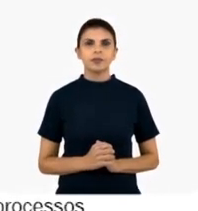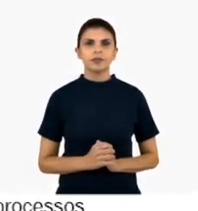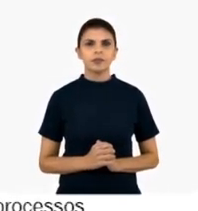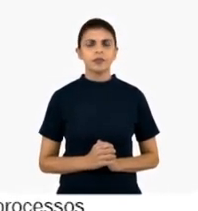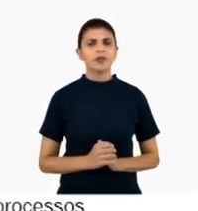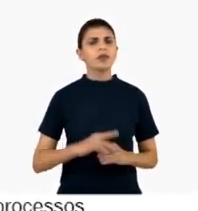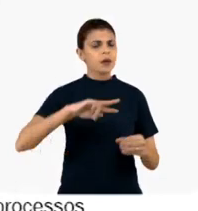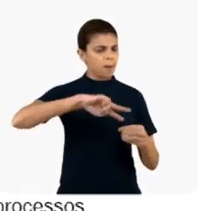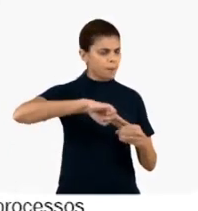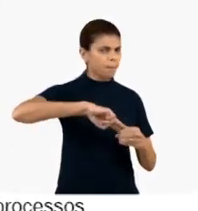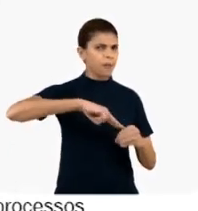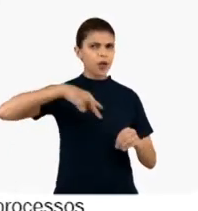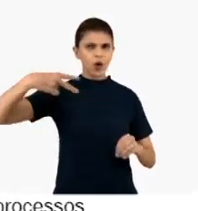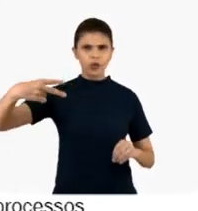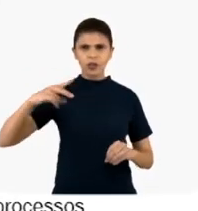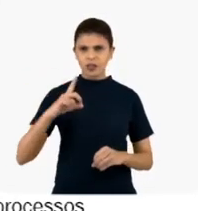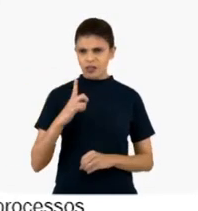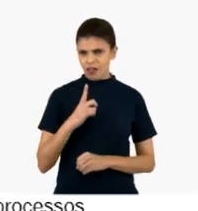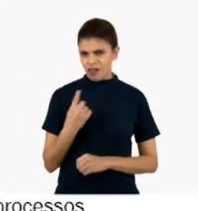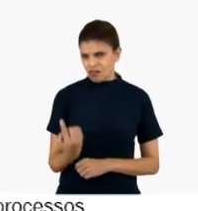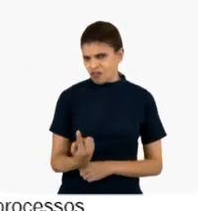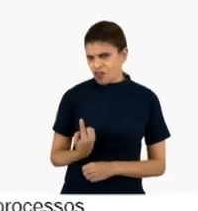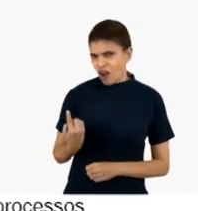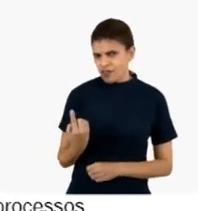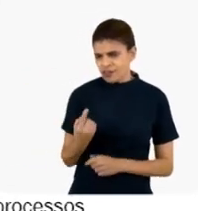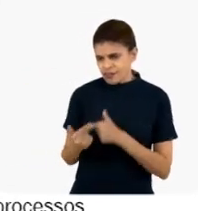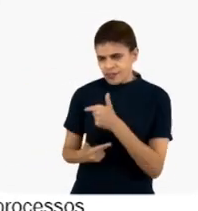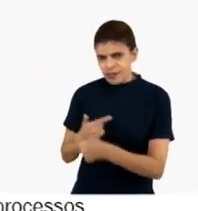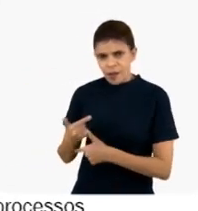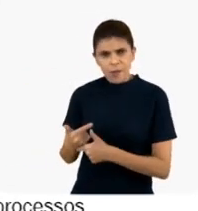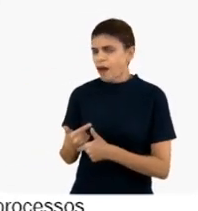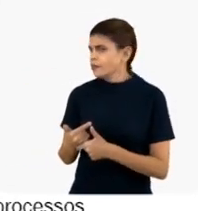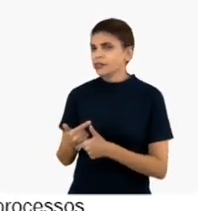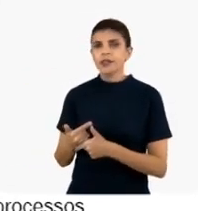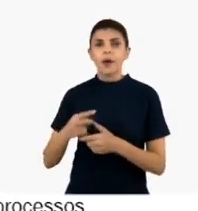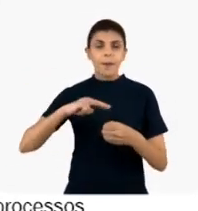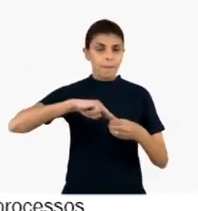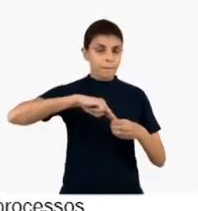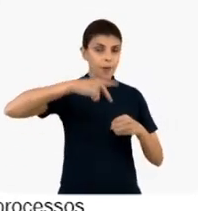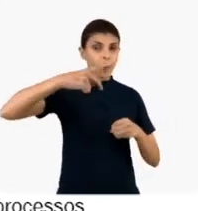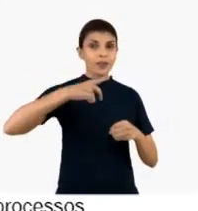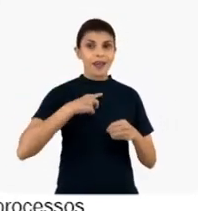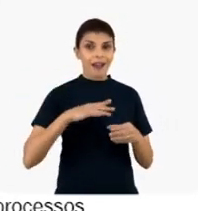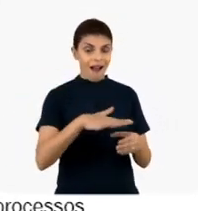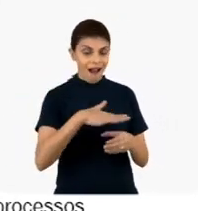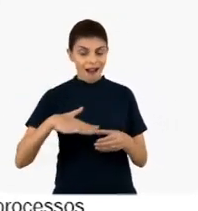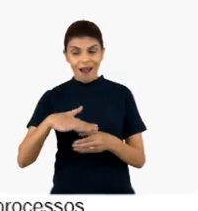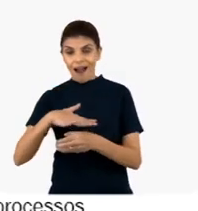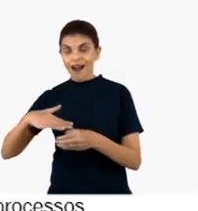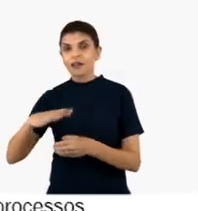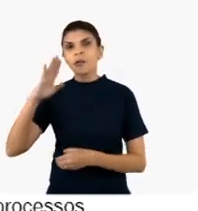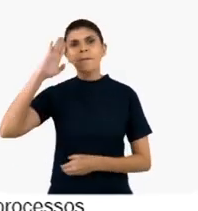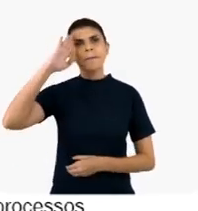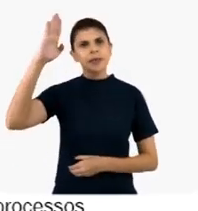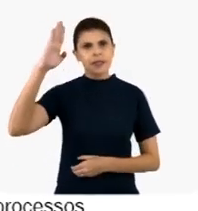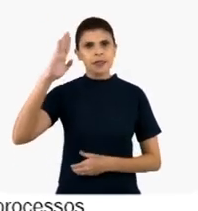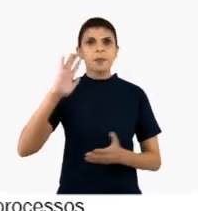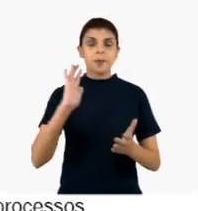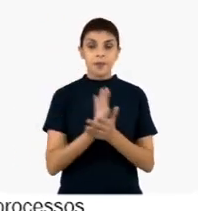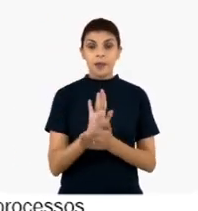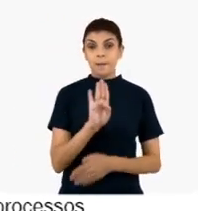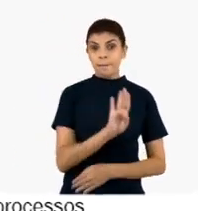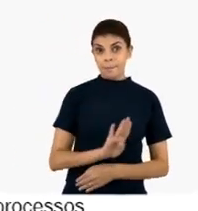Mas a biotecnologia não está sozinha dentro desse trabalho. A biotecnologia é um conjunto de três áreas principais, ou